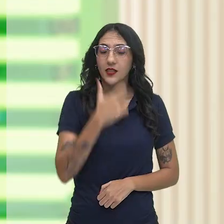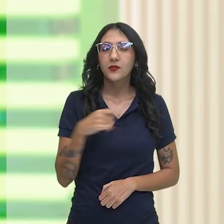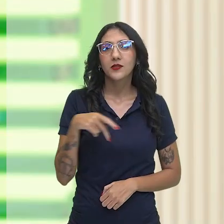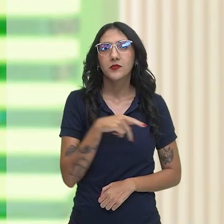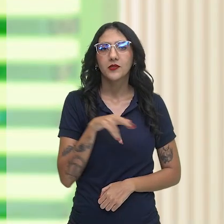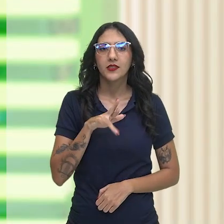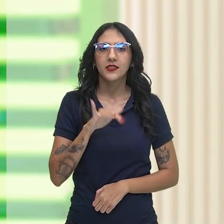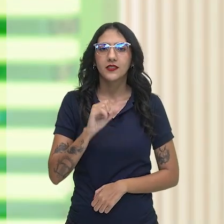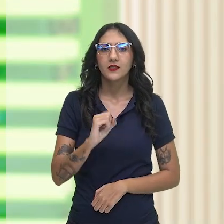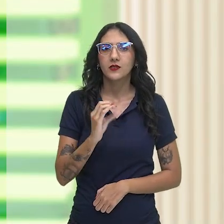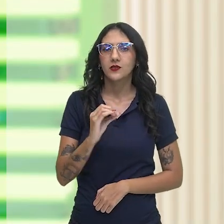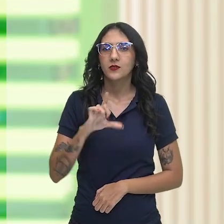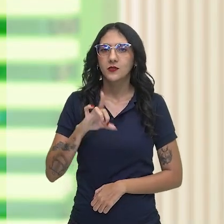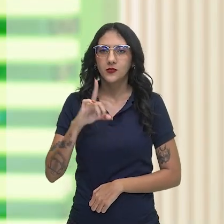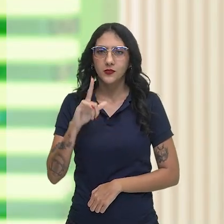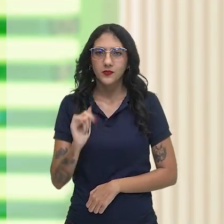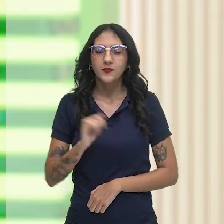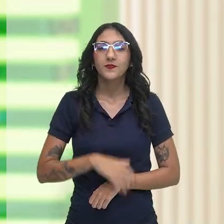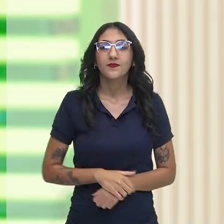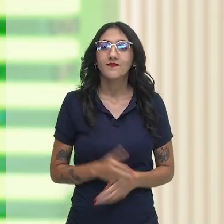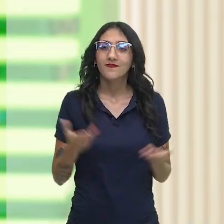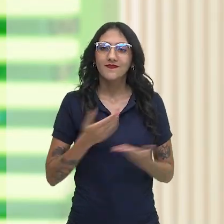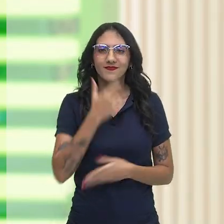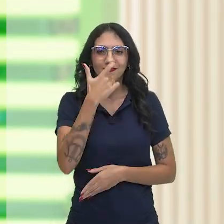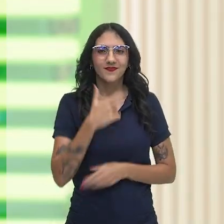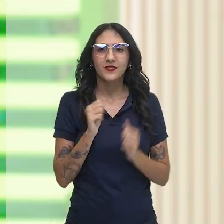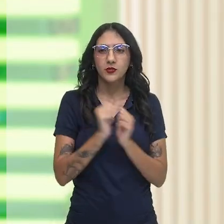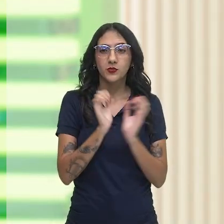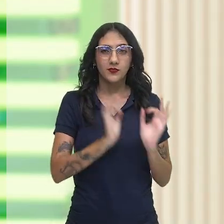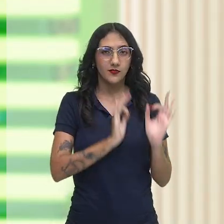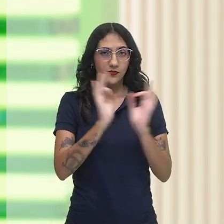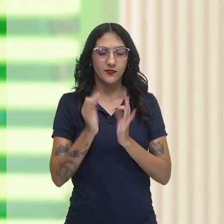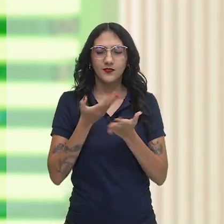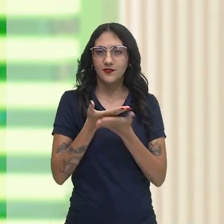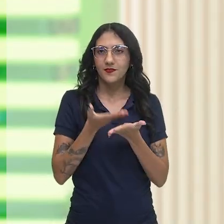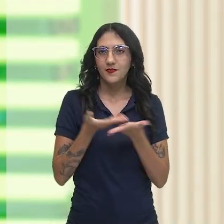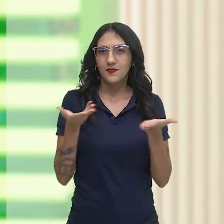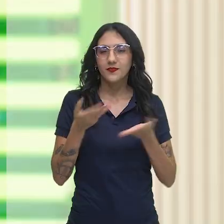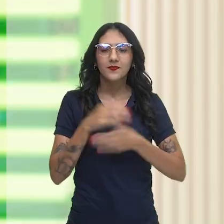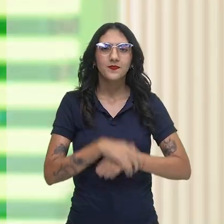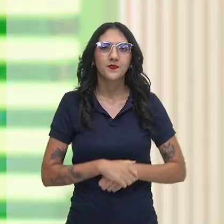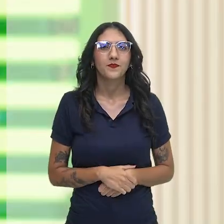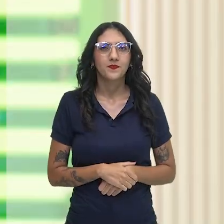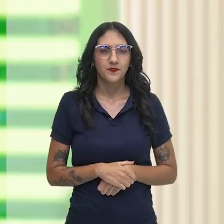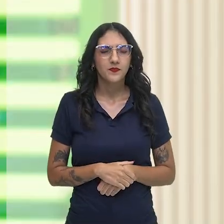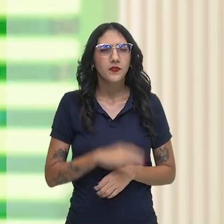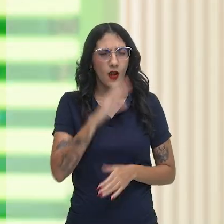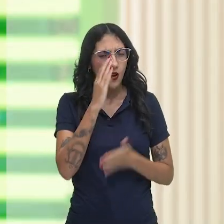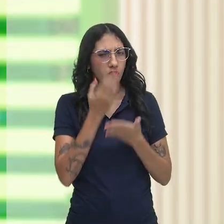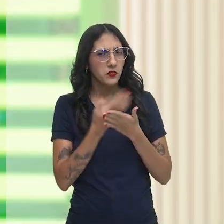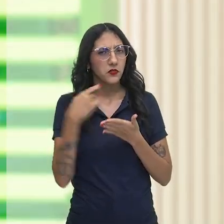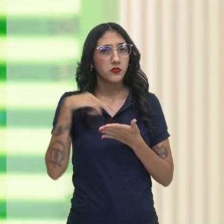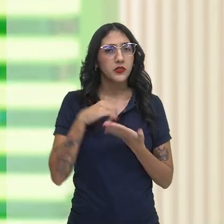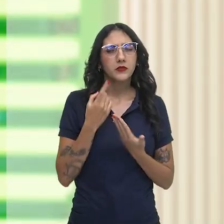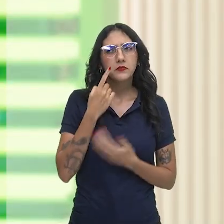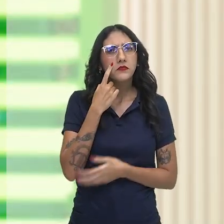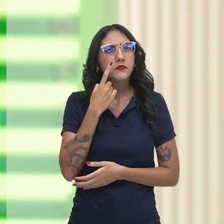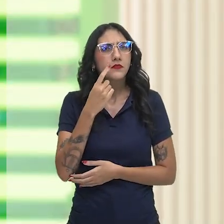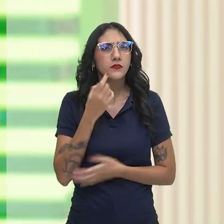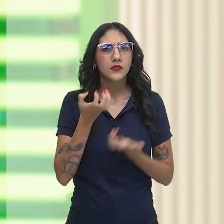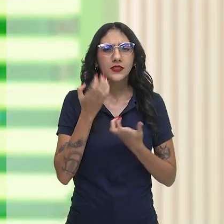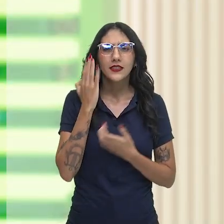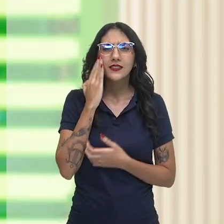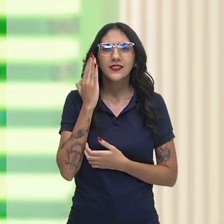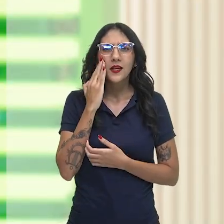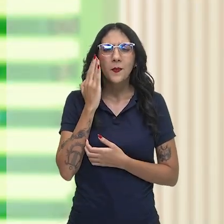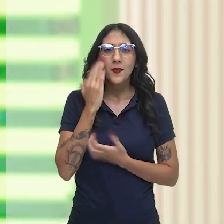professora Risolda Farias e estarei com vocês nesta aula. E eu acredito que vocês estejam